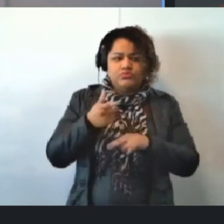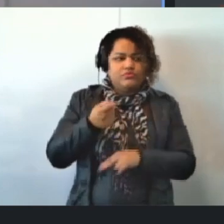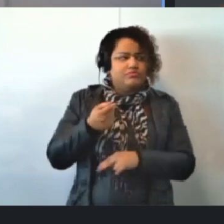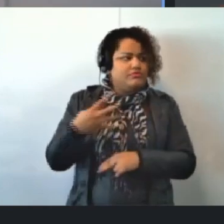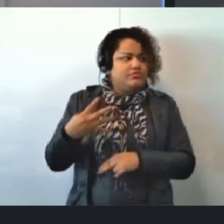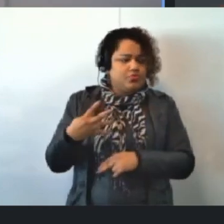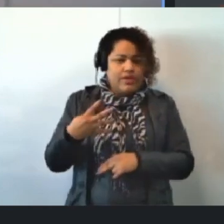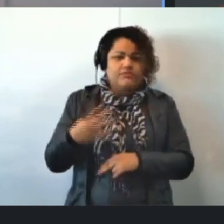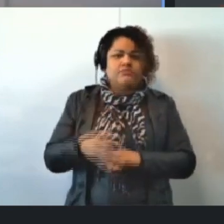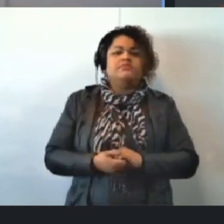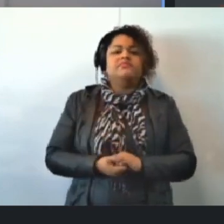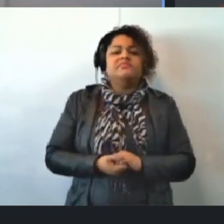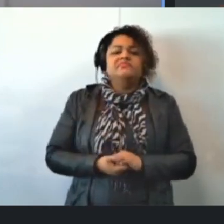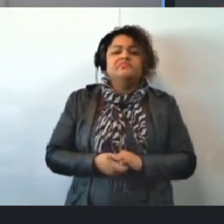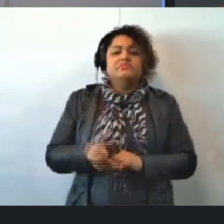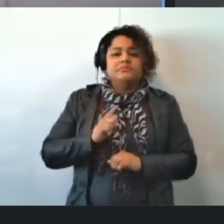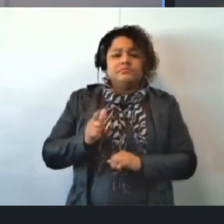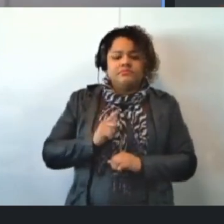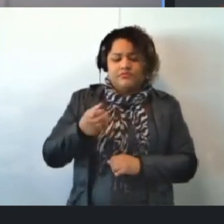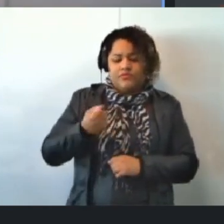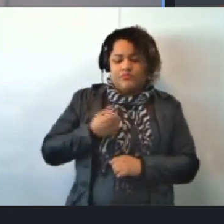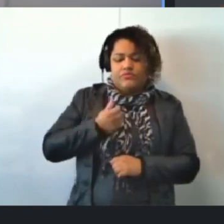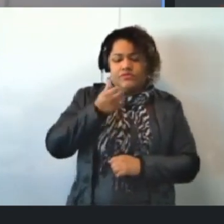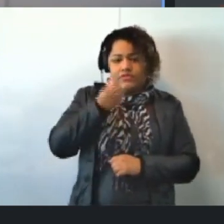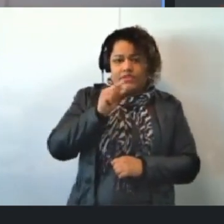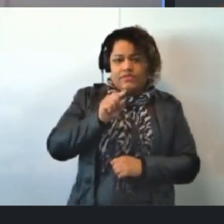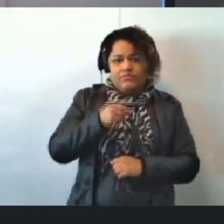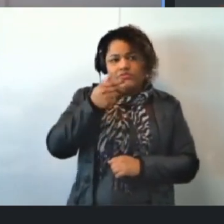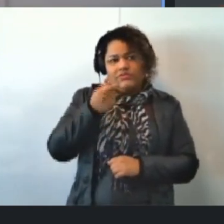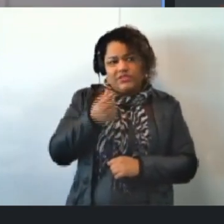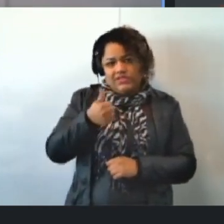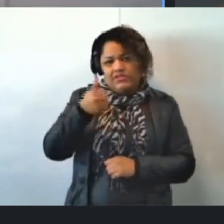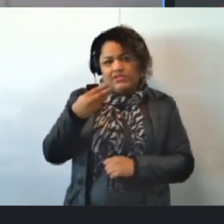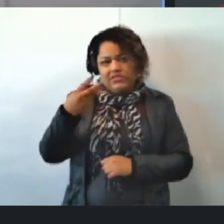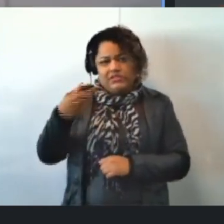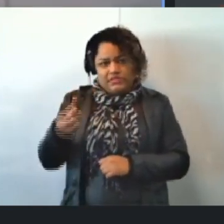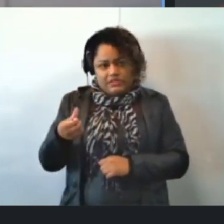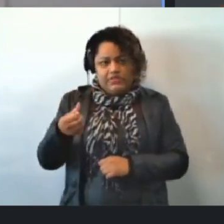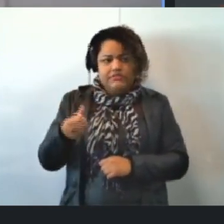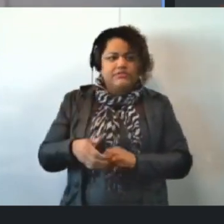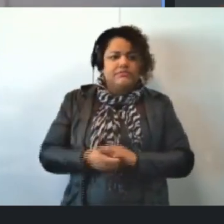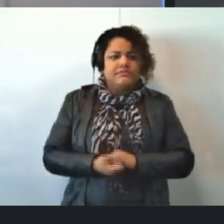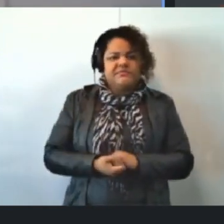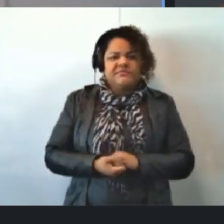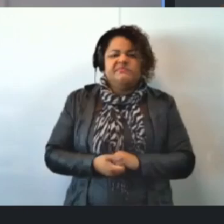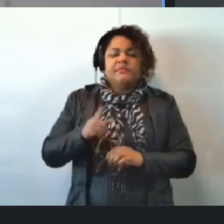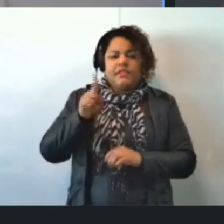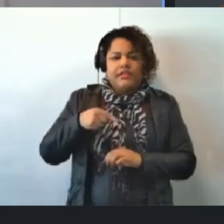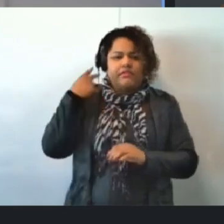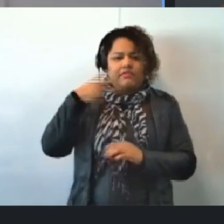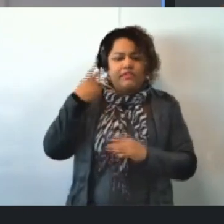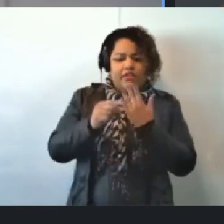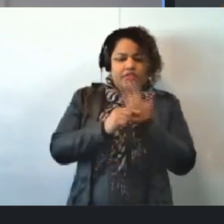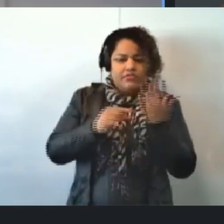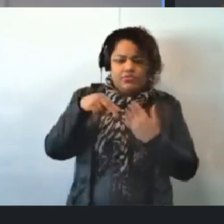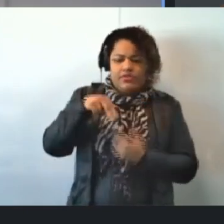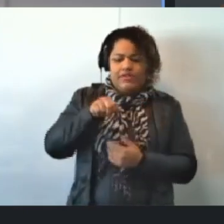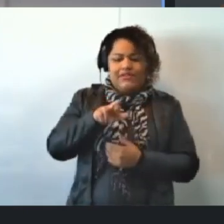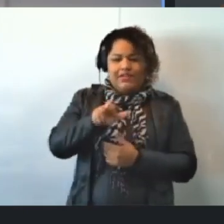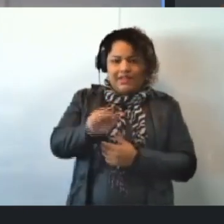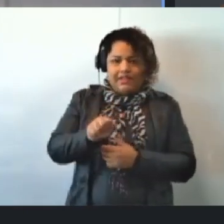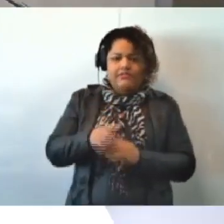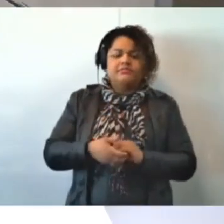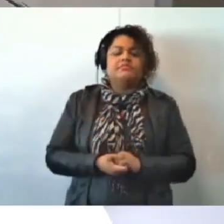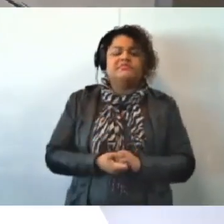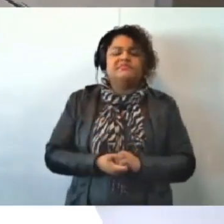Argemiro Moreira, 6076, de autoria da vereadora professora Nara. Em discussão. Em votação, como voto, vereador